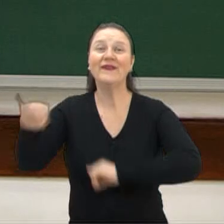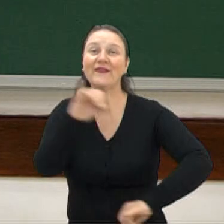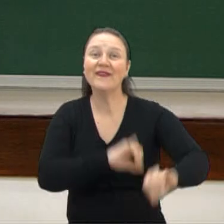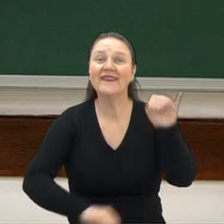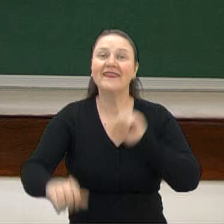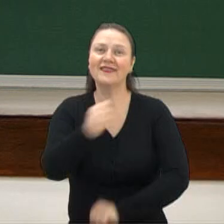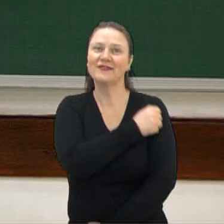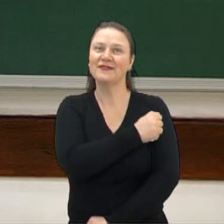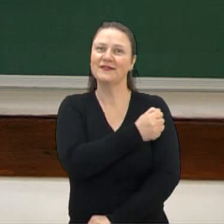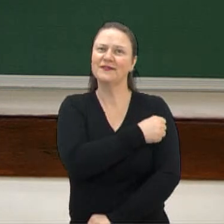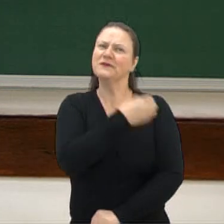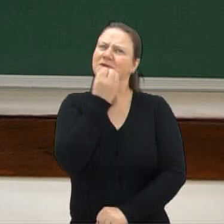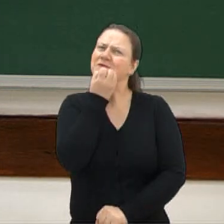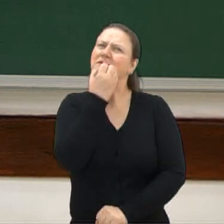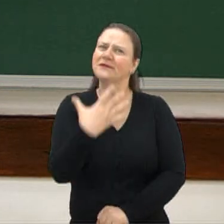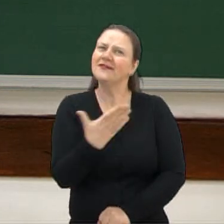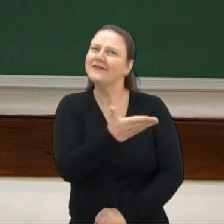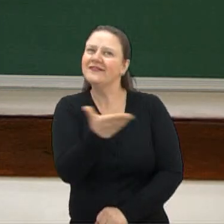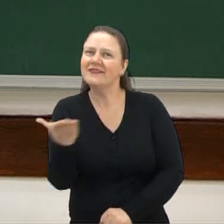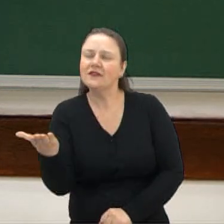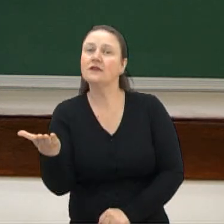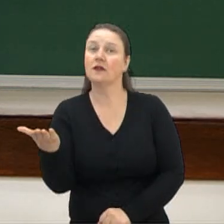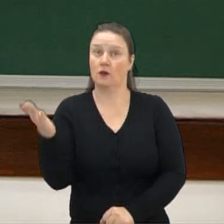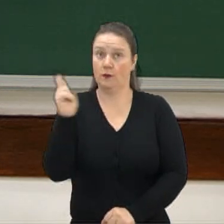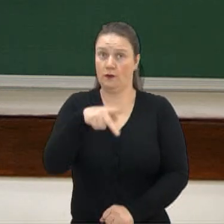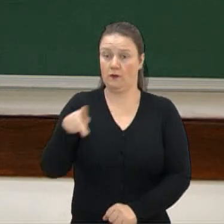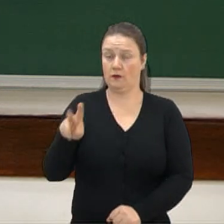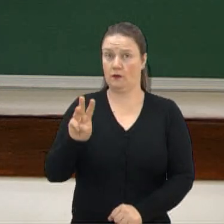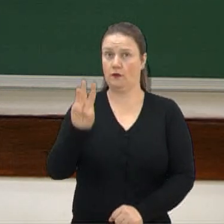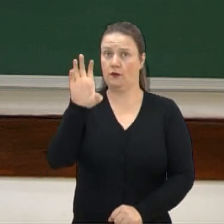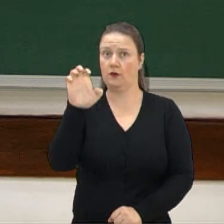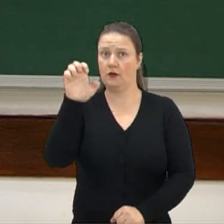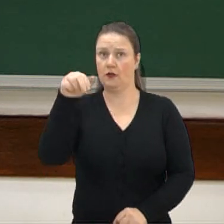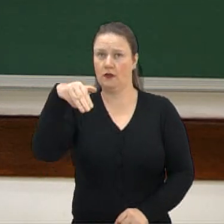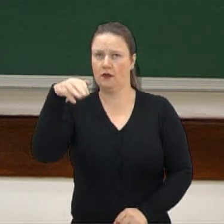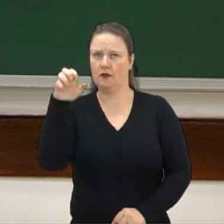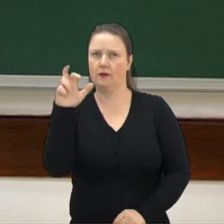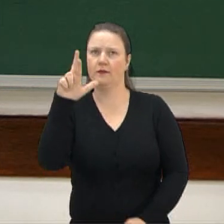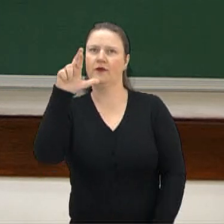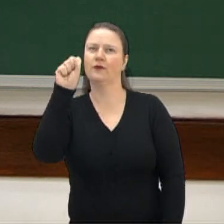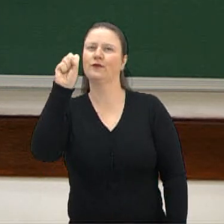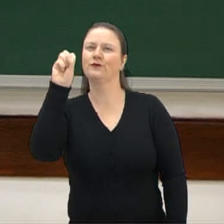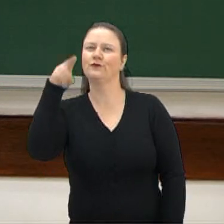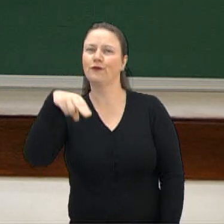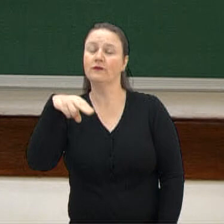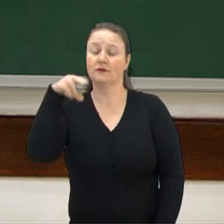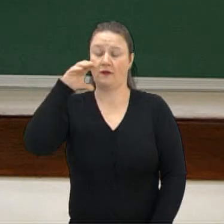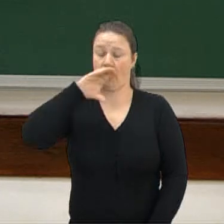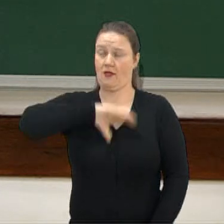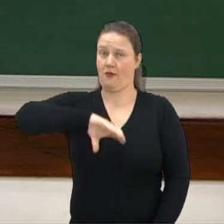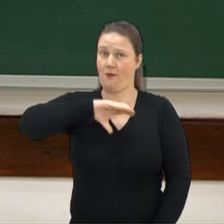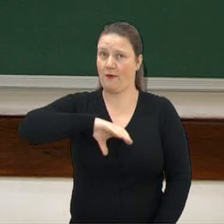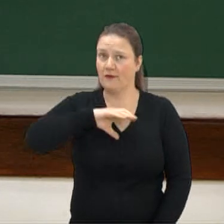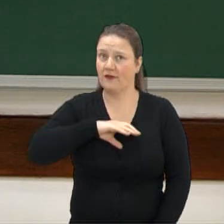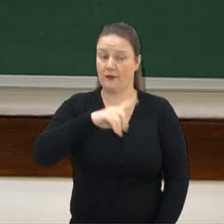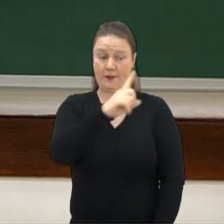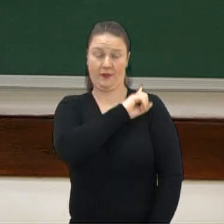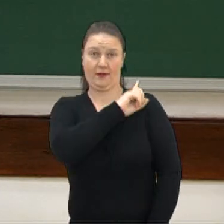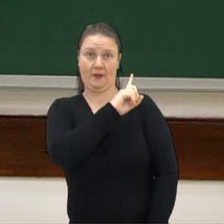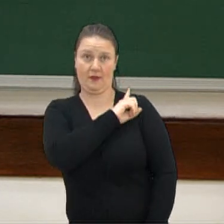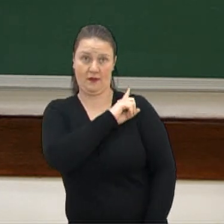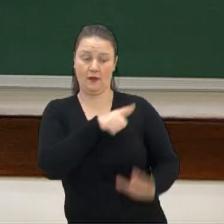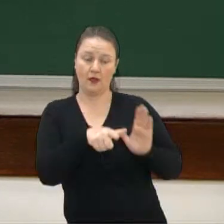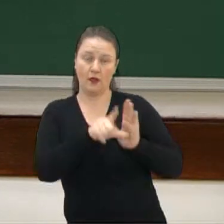Pessoal, tudo bem com vocês? Eu sou o professor Emerson e estou trabalhando língua portuguesa com vocês da primeira série. Antes de